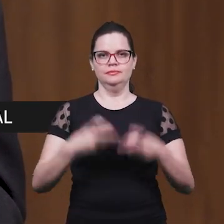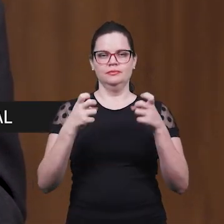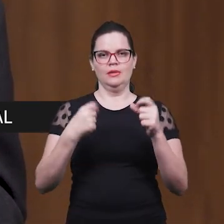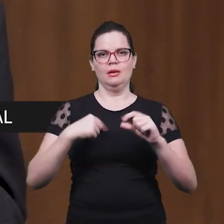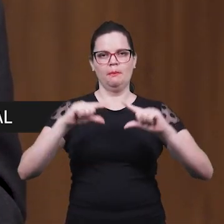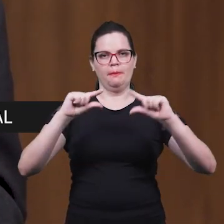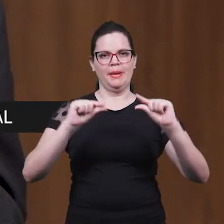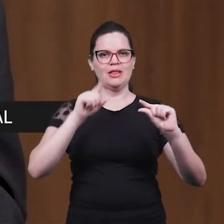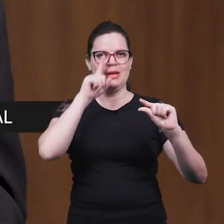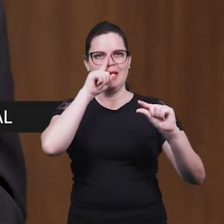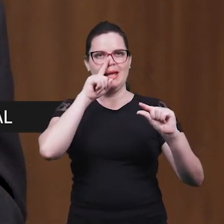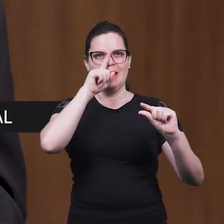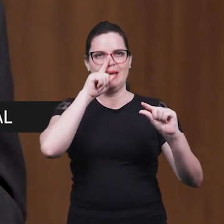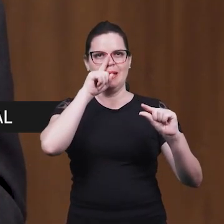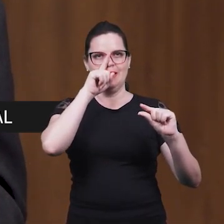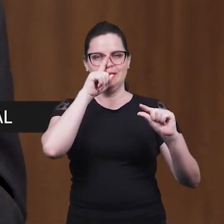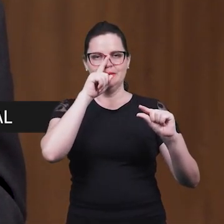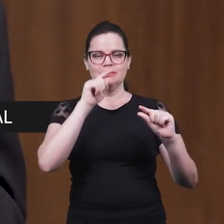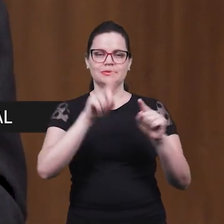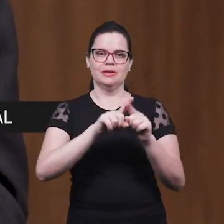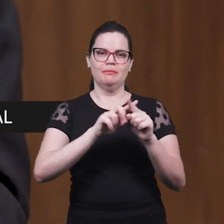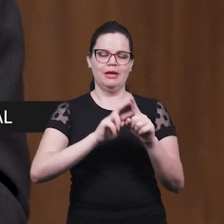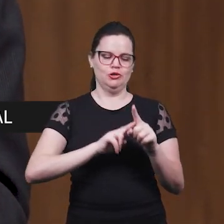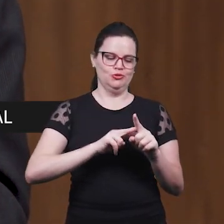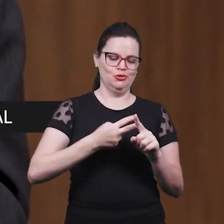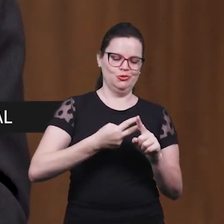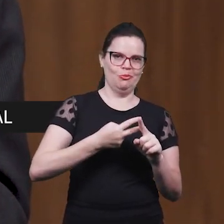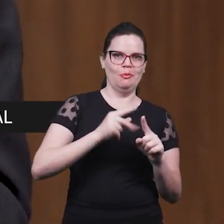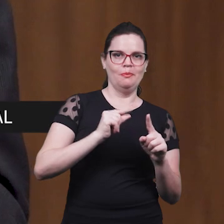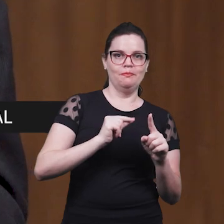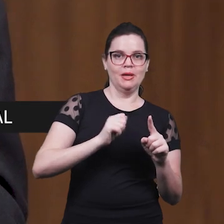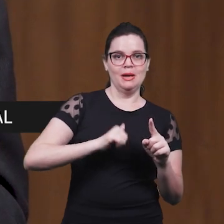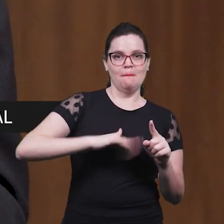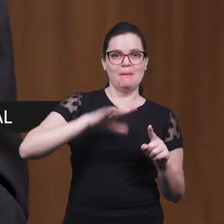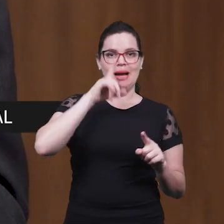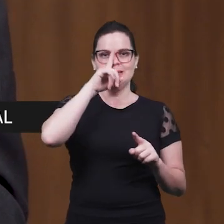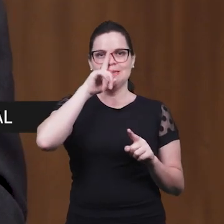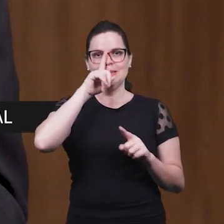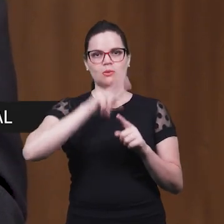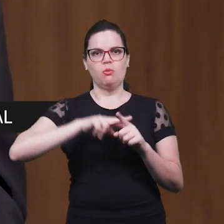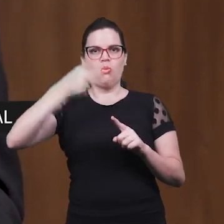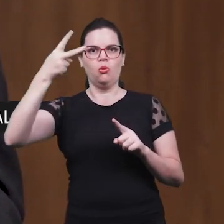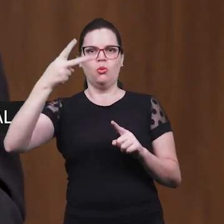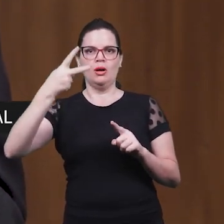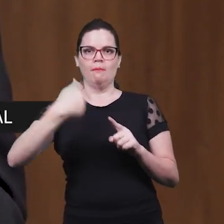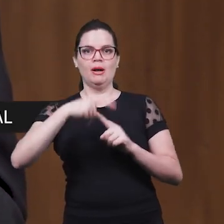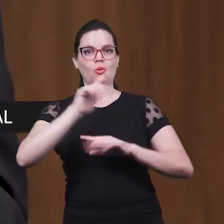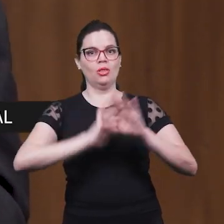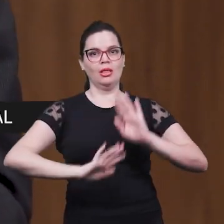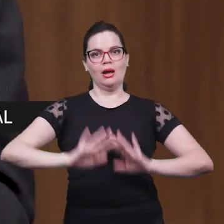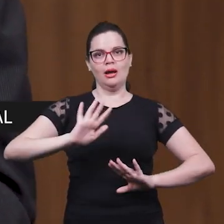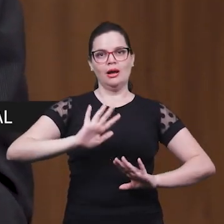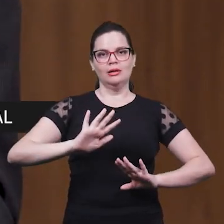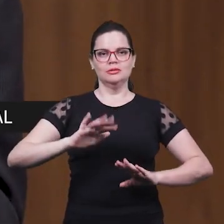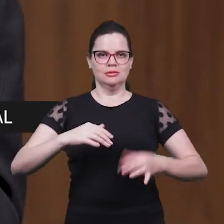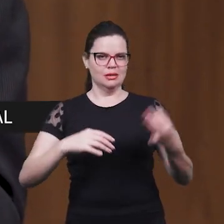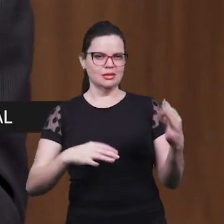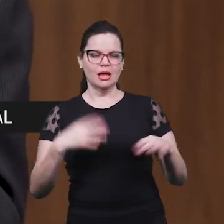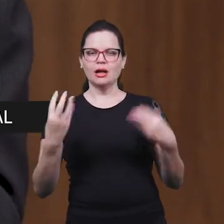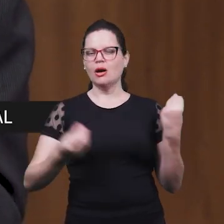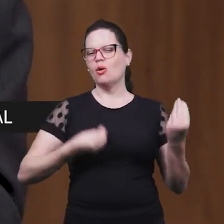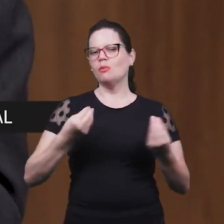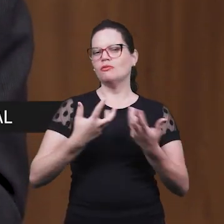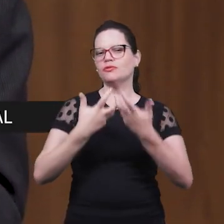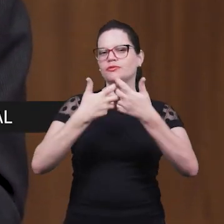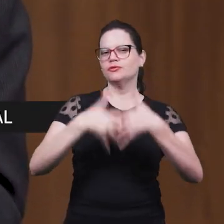risco, geralmente menos rentabilidade. Certo. Mais risco, mais rentabilidade. Mas também tem que ter o cuidado, não é isso mesmo? E como é